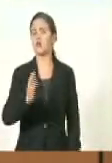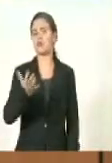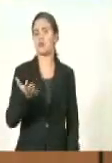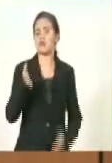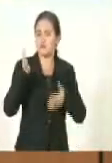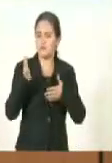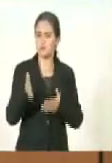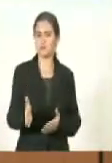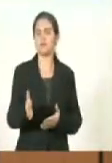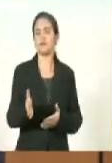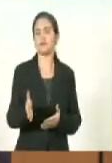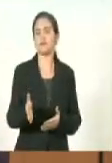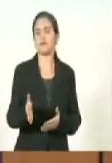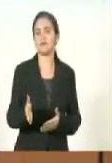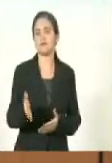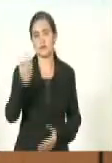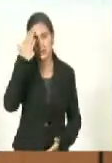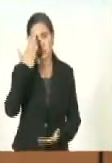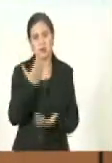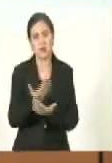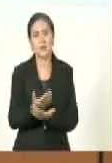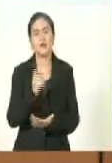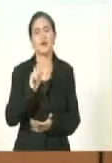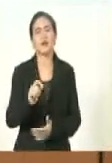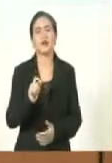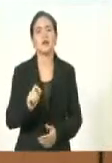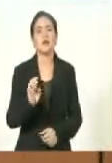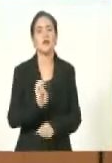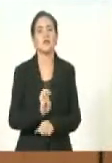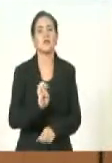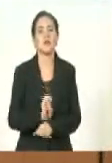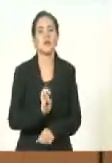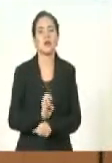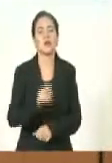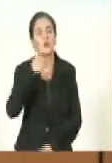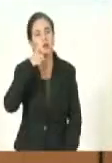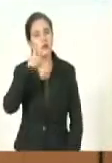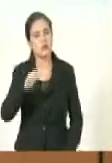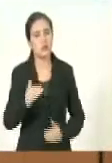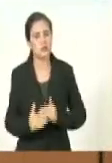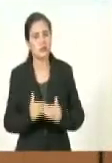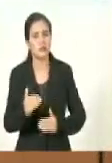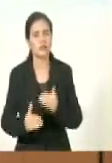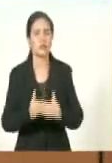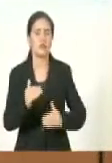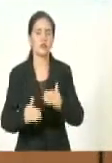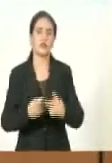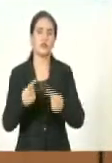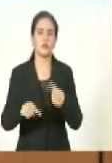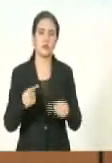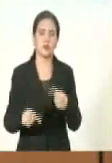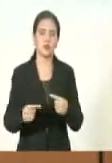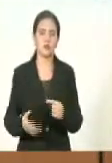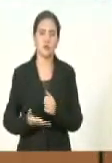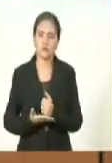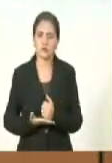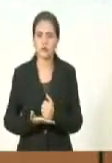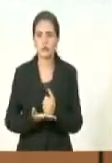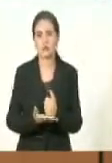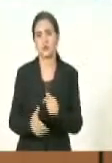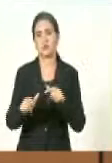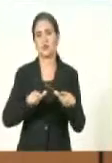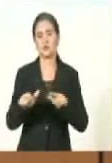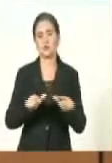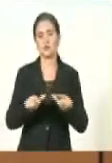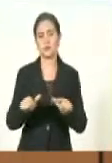de que é possível, sim, quando o Estado ele consegue desenvolver essas políticas e dar apoio a esses trabalhadores,